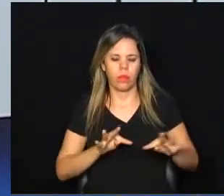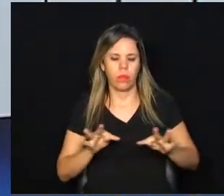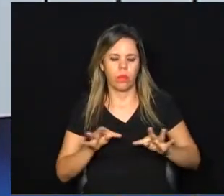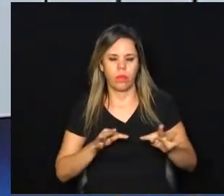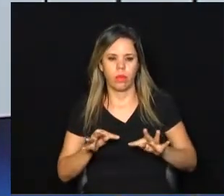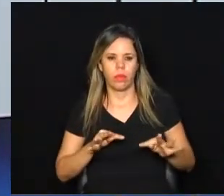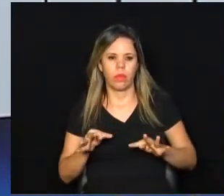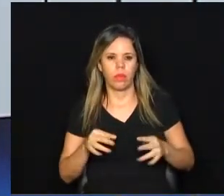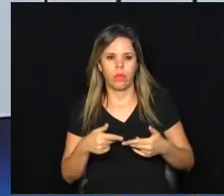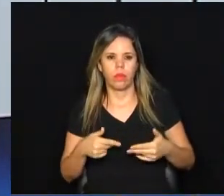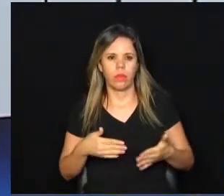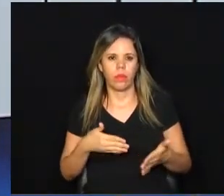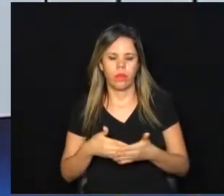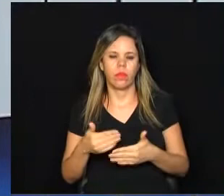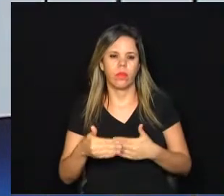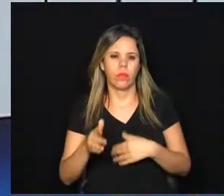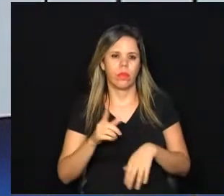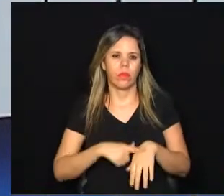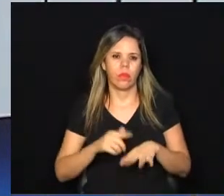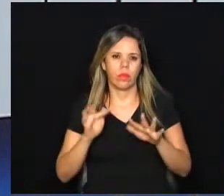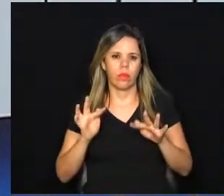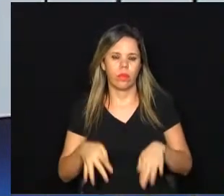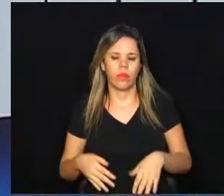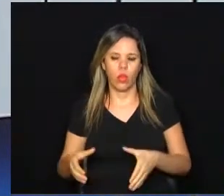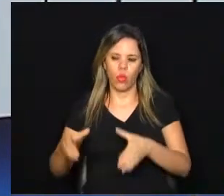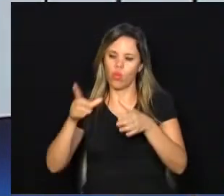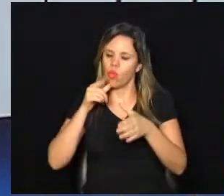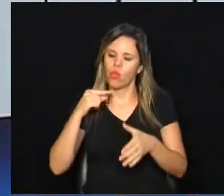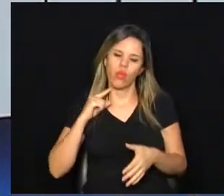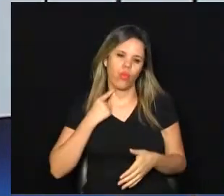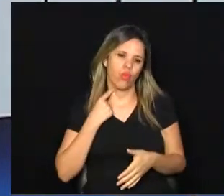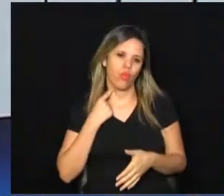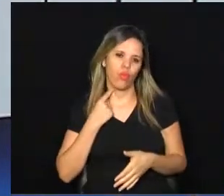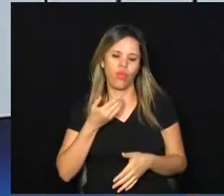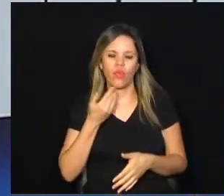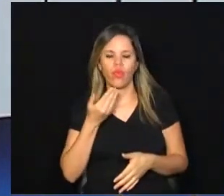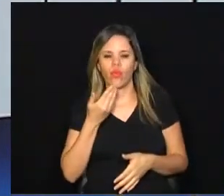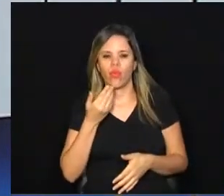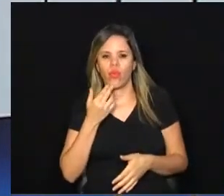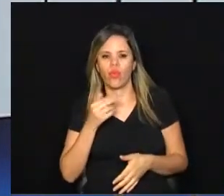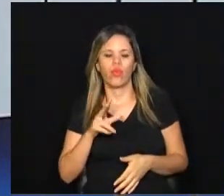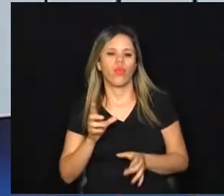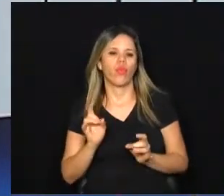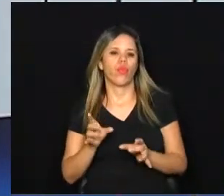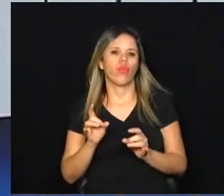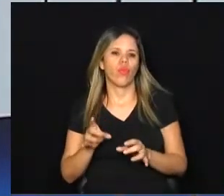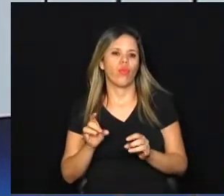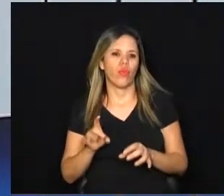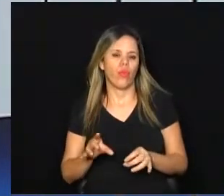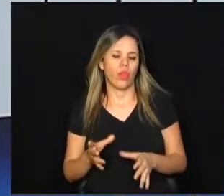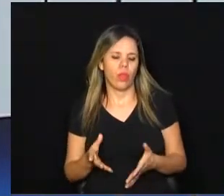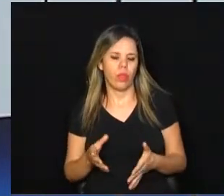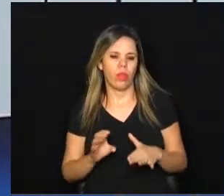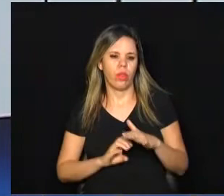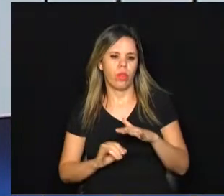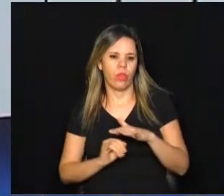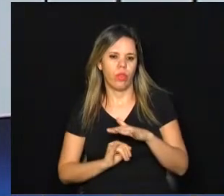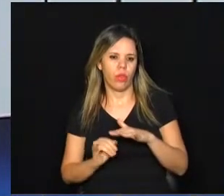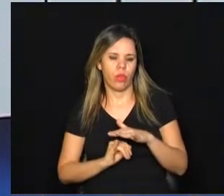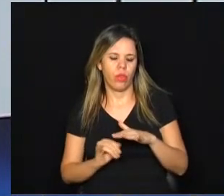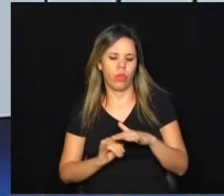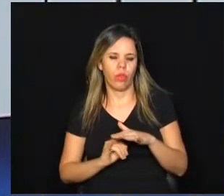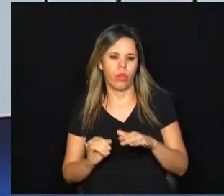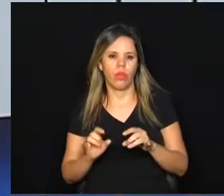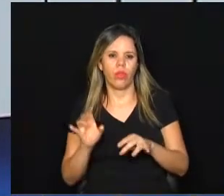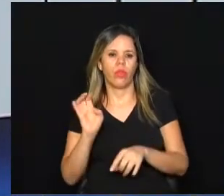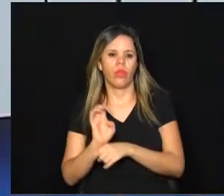em geral prorroga o prazo para o fim dos lixões, facilita a privatização de estatais do setor e extingue o modelo atual